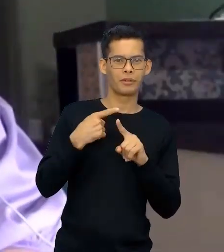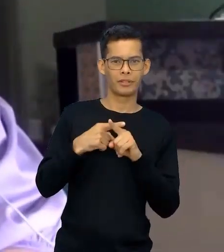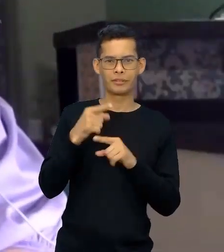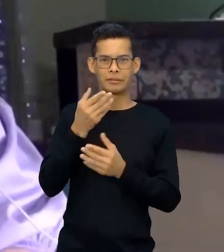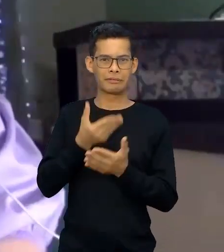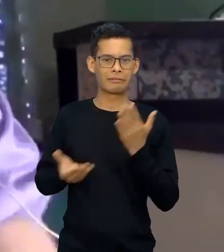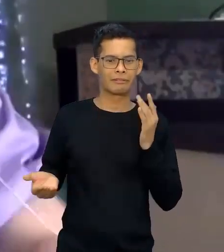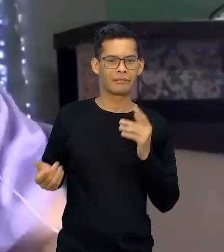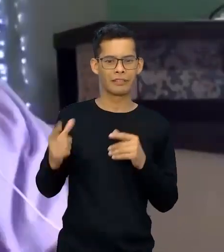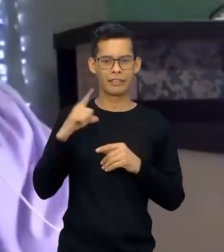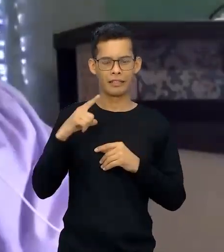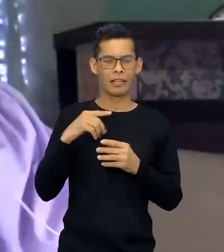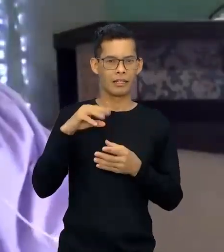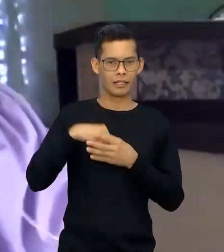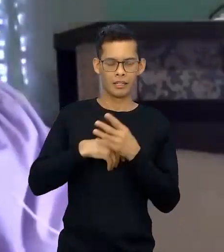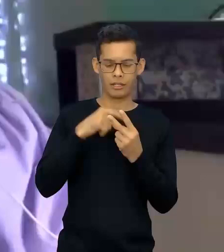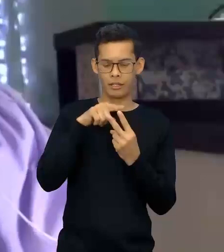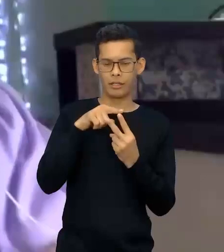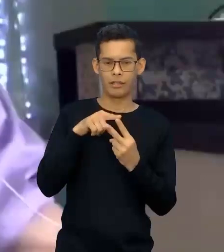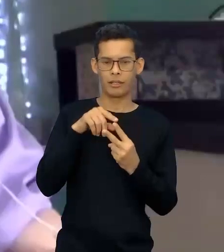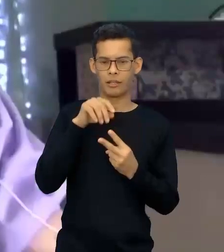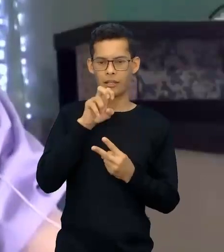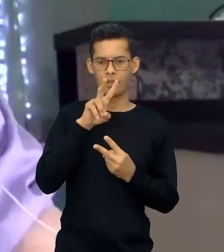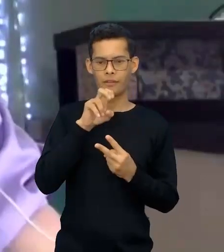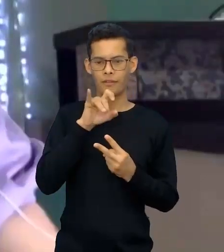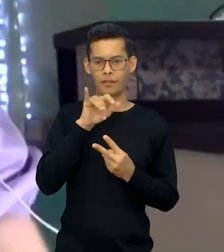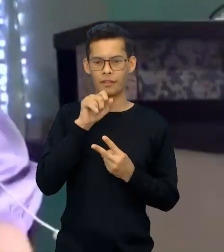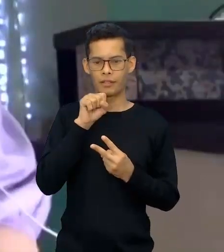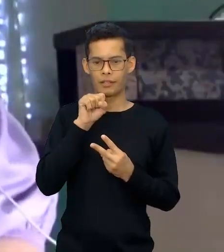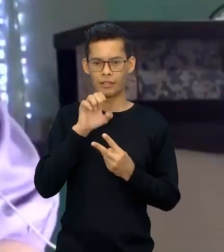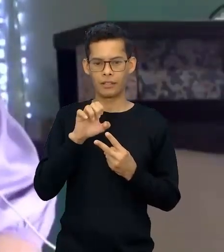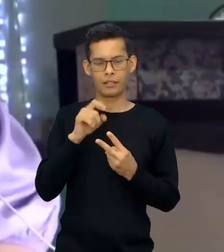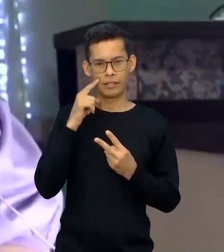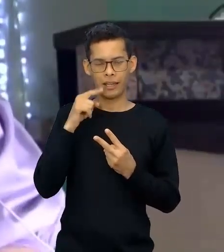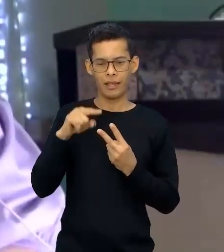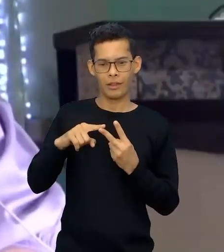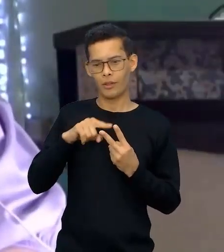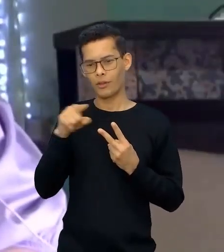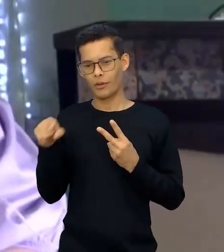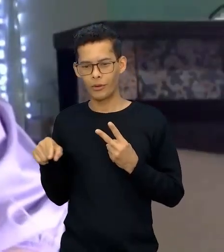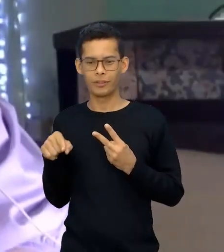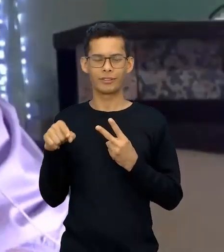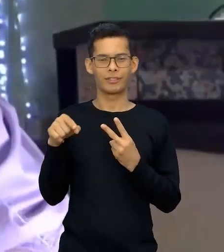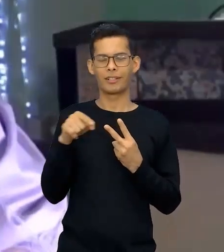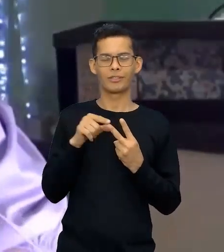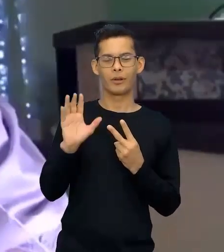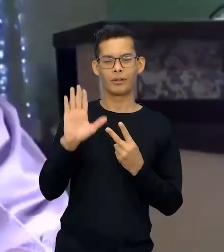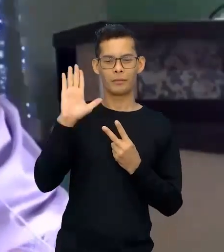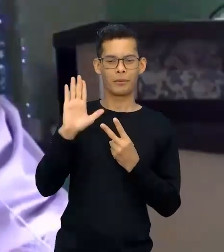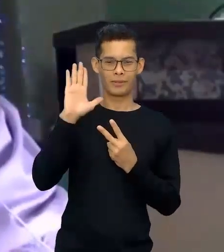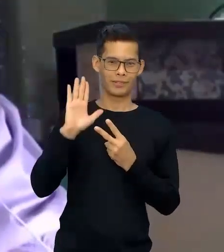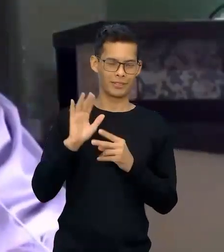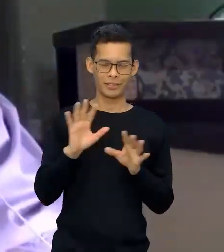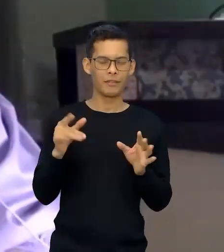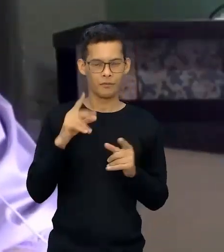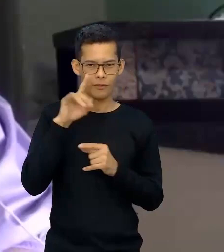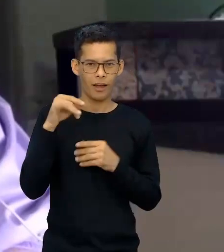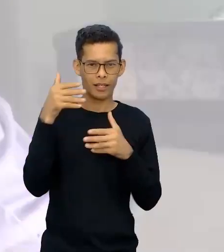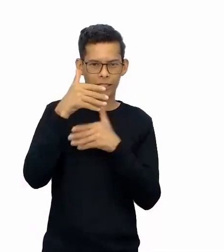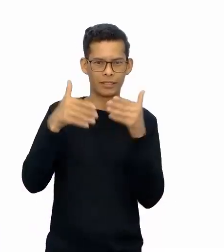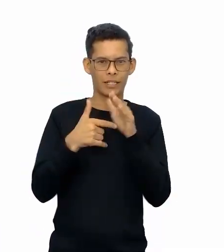2 Evelises aqui, uma de carinha e outra só de mãozinha, tá? Então, a gente vai primeiro para o